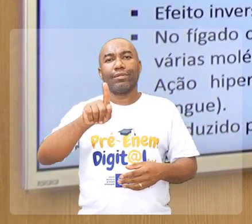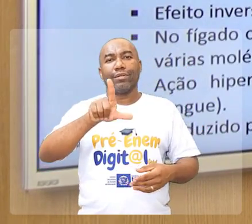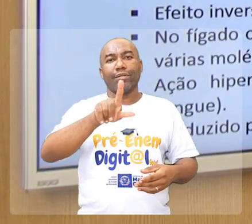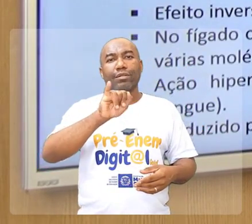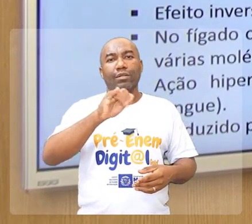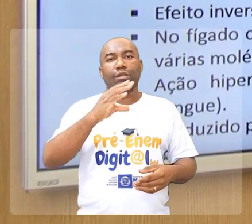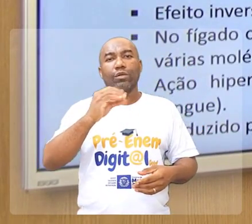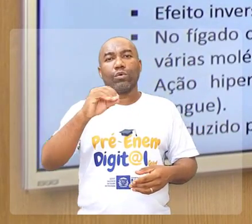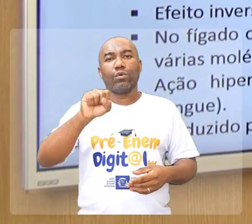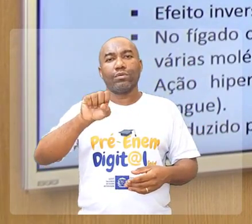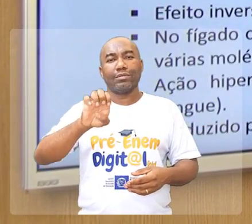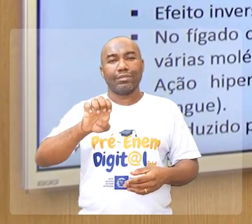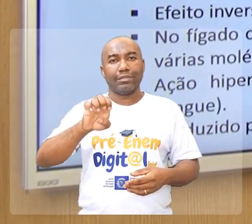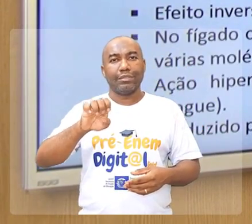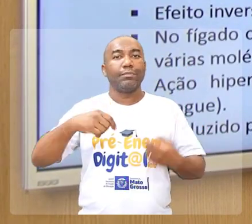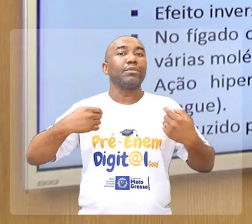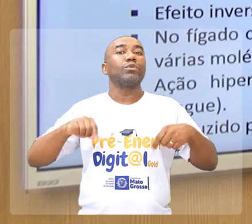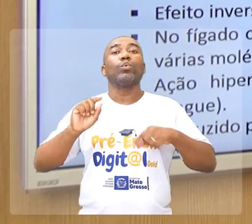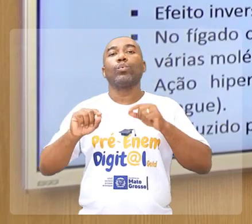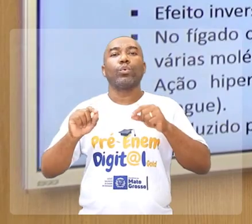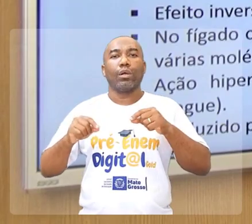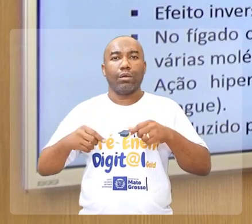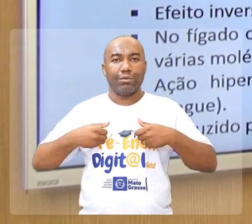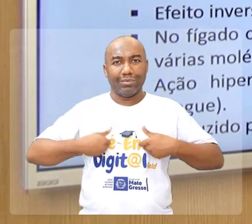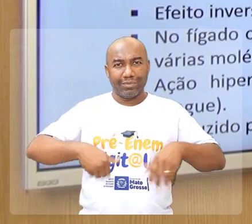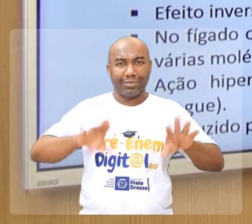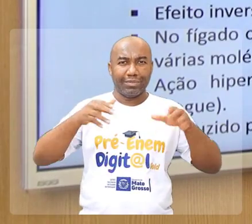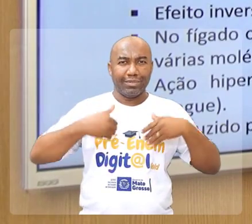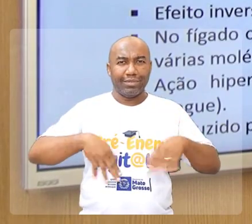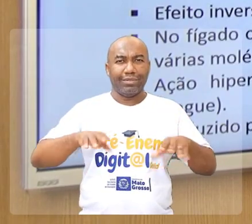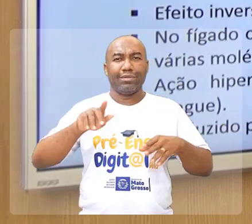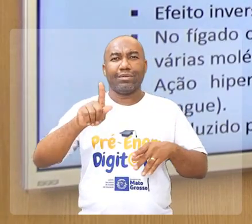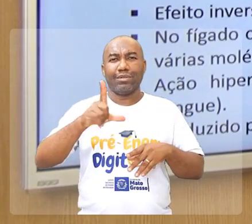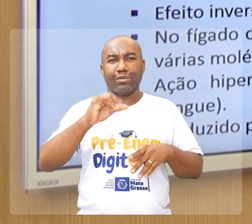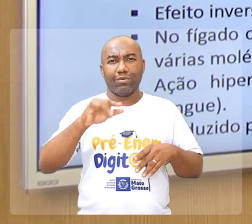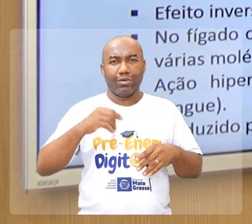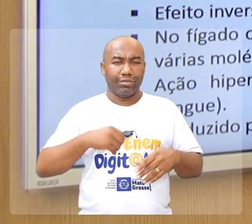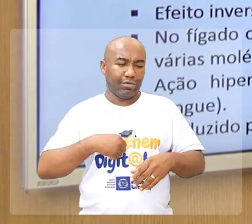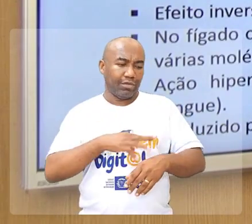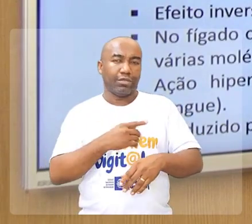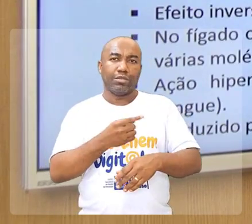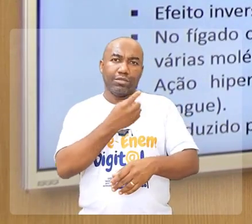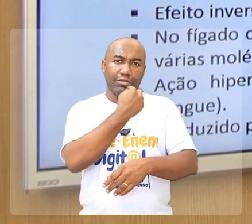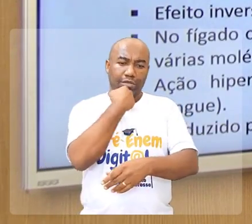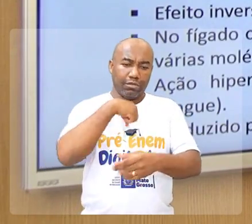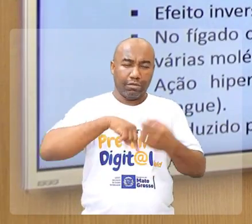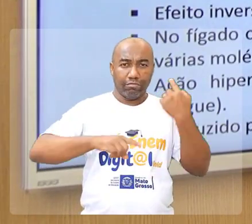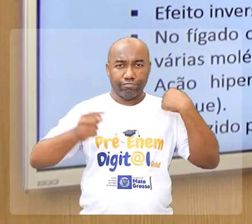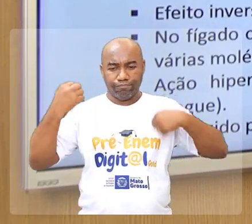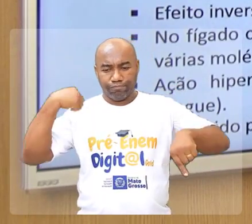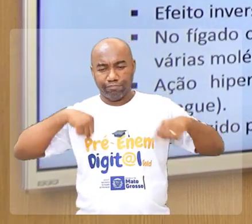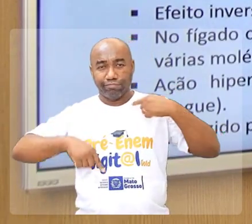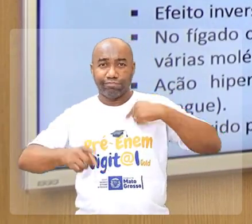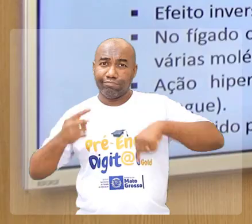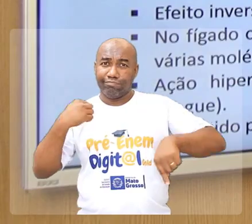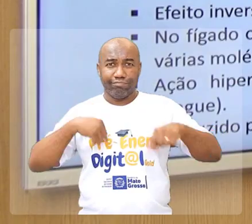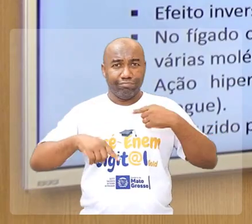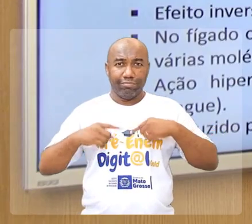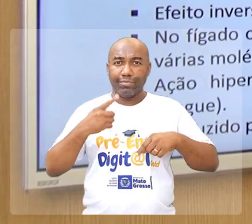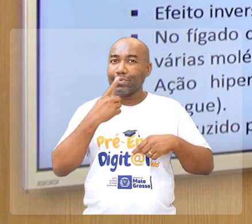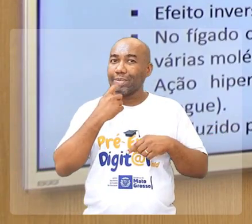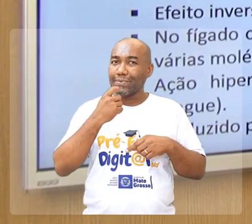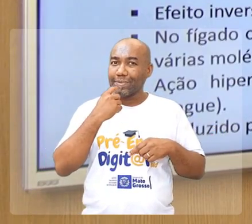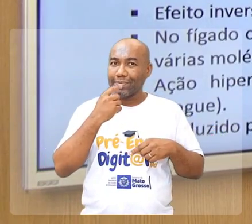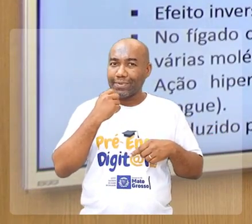glicose. O que ele precisa fazer? Jogar essa glicose para dentro das células. Para dentro das células. Não pode ficar no